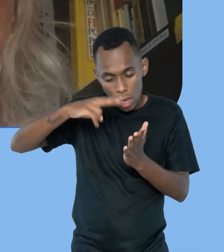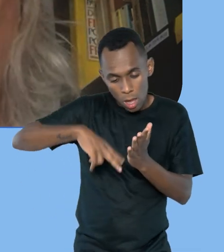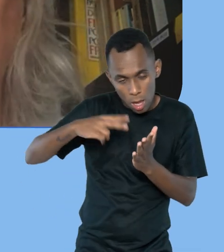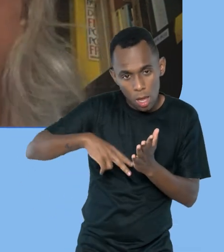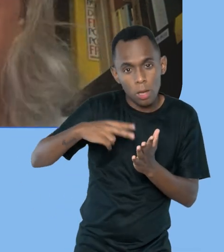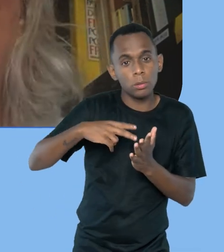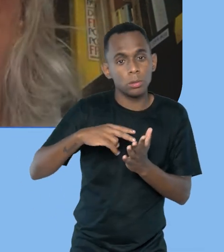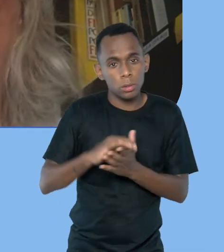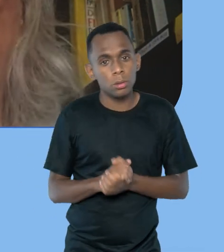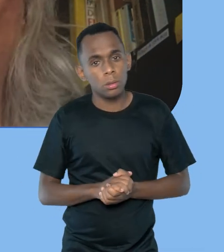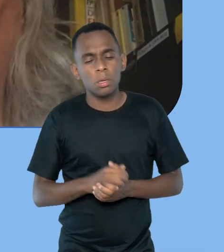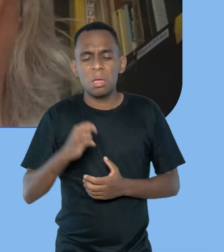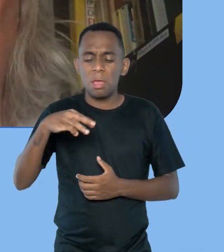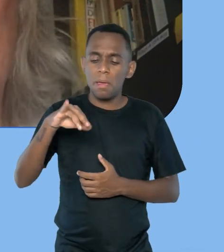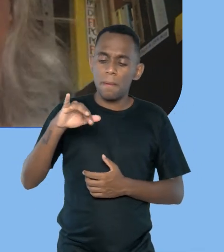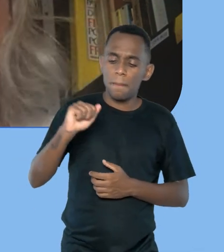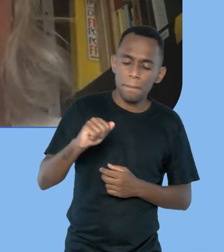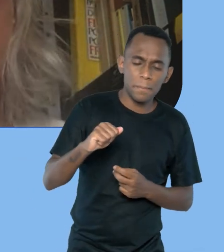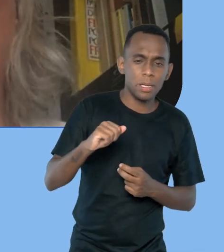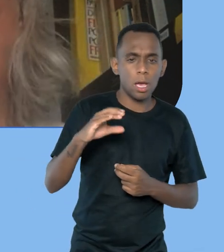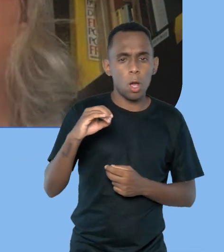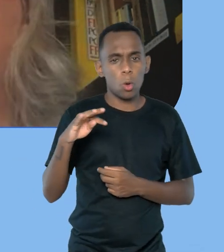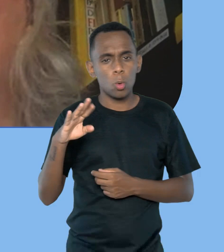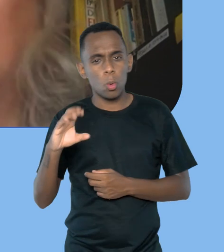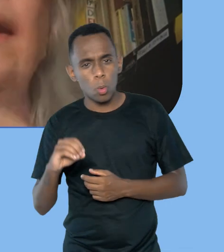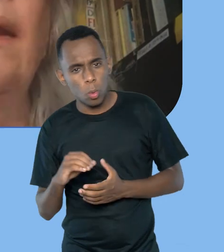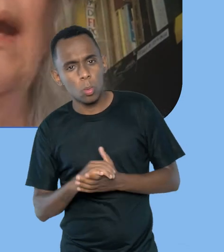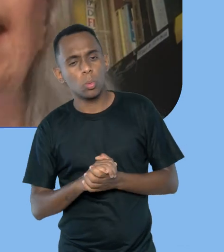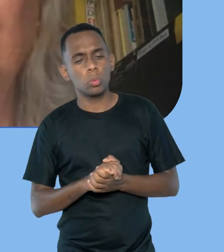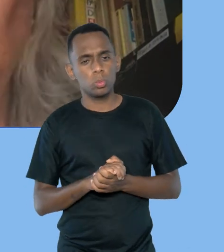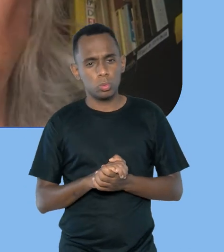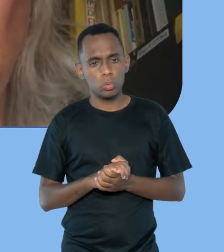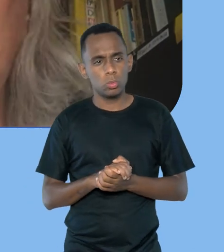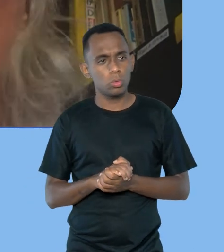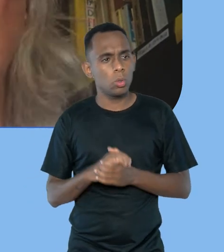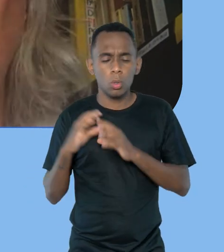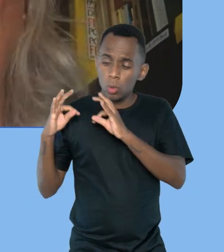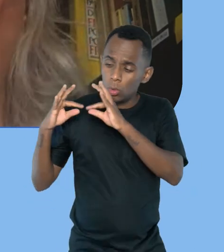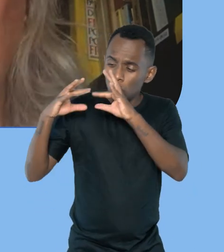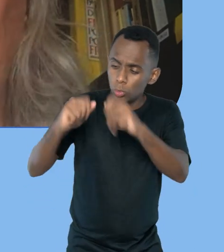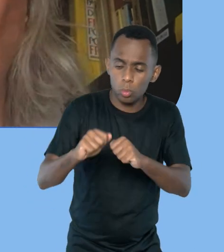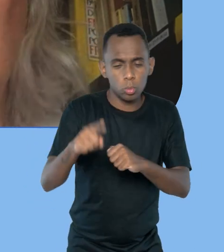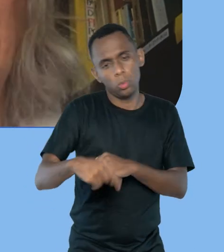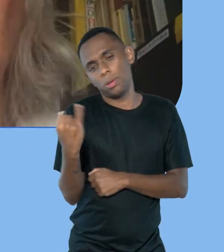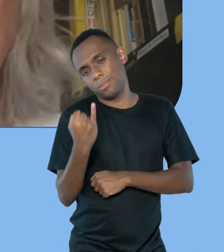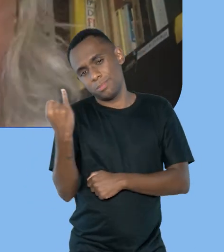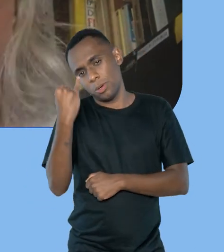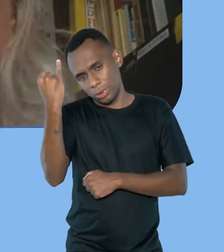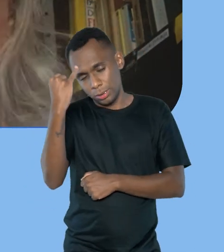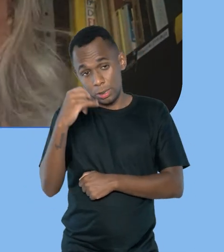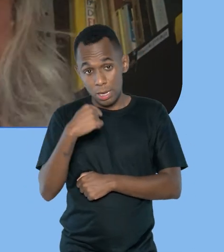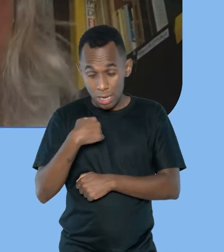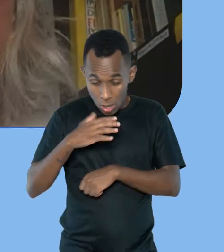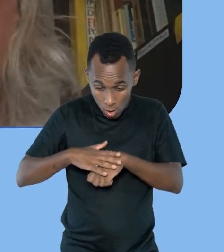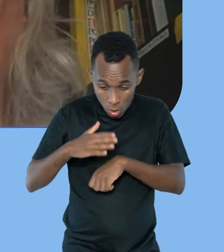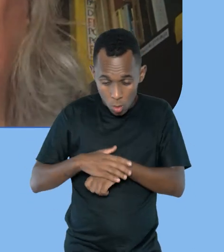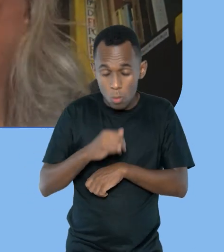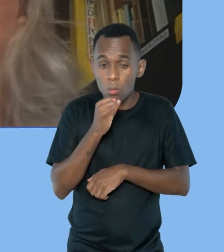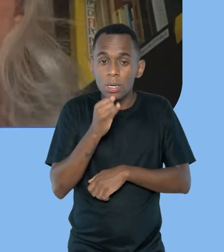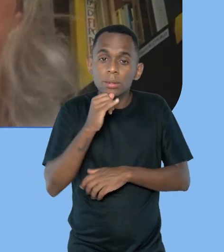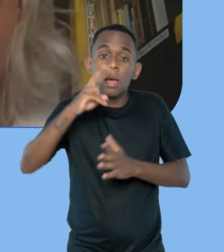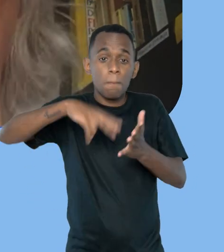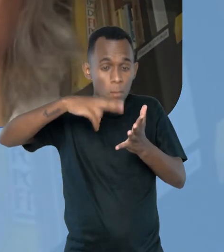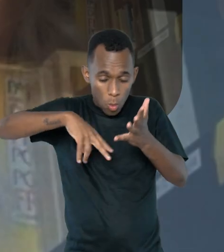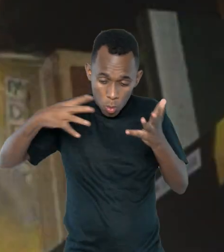autores lusófonos, Mia Couto, Ondiak. Tudo isso é muito importante. Eu, por exemplo, sou favorável